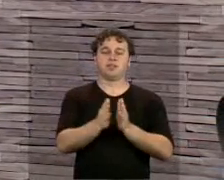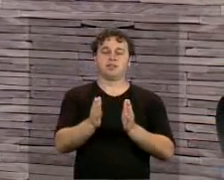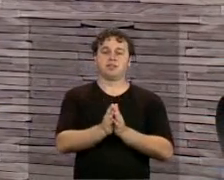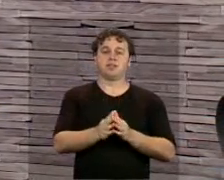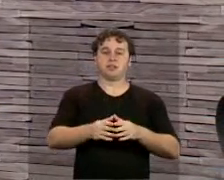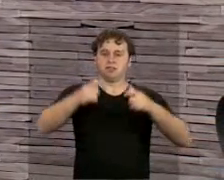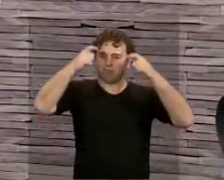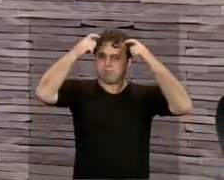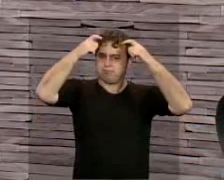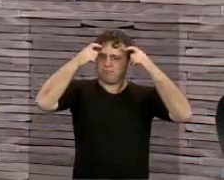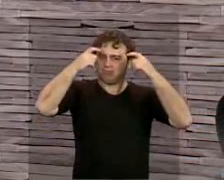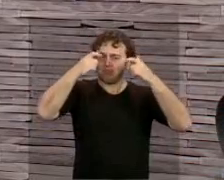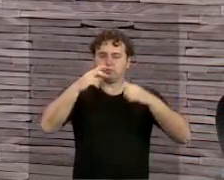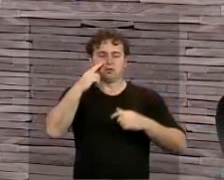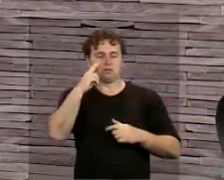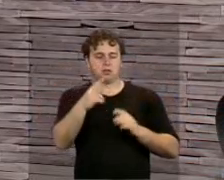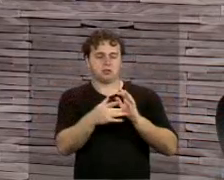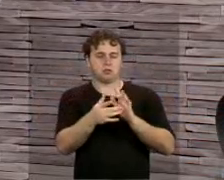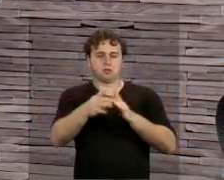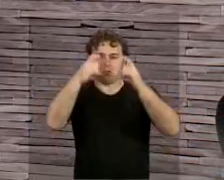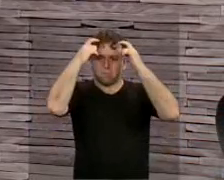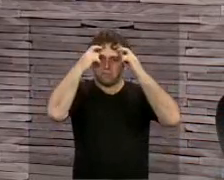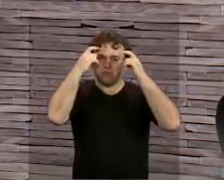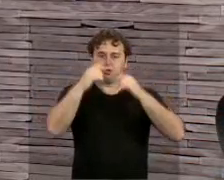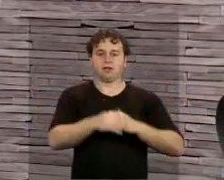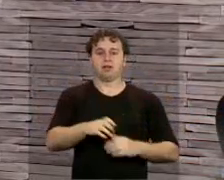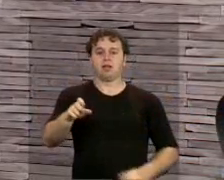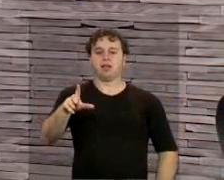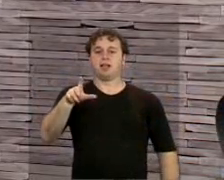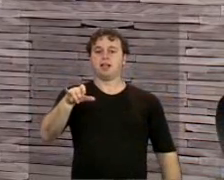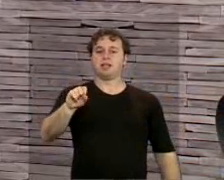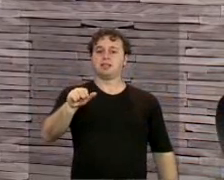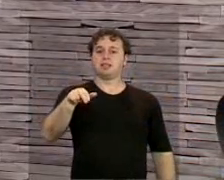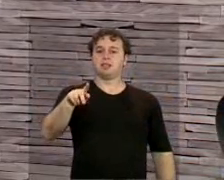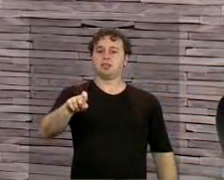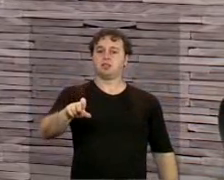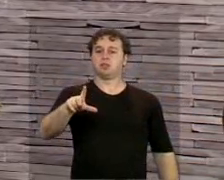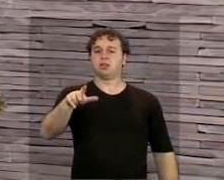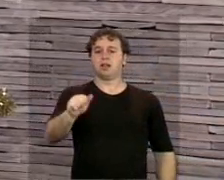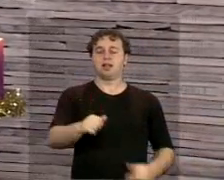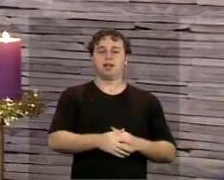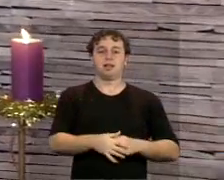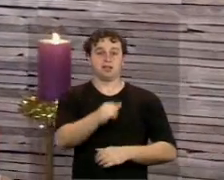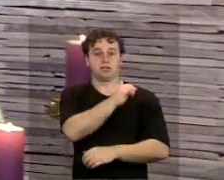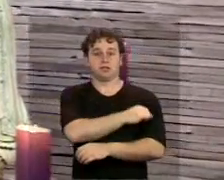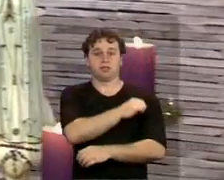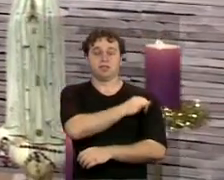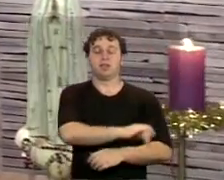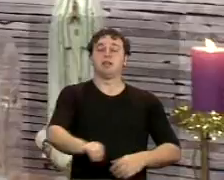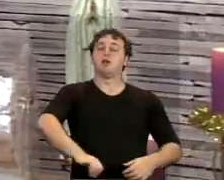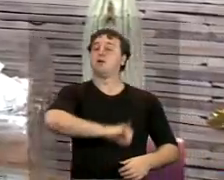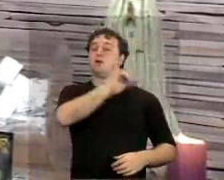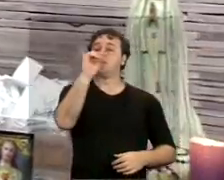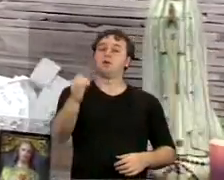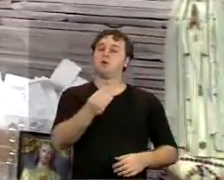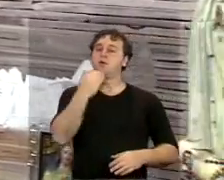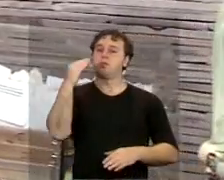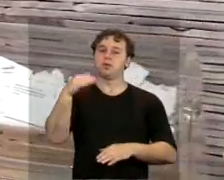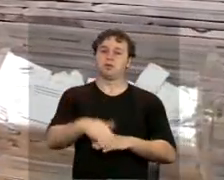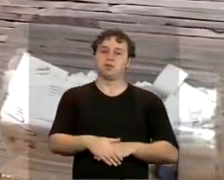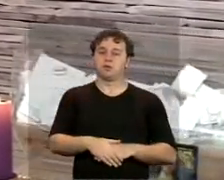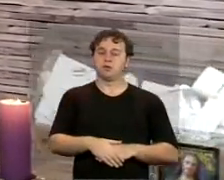de espinhos com a Elisângela de Souza, que está na cidade maravilhosa, no Rio. Alô, Elisângela, boa noite.